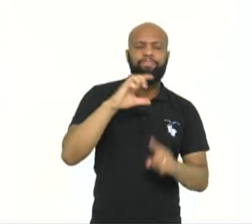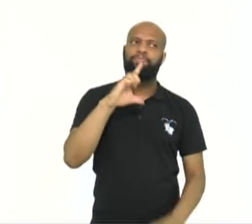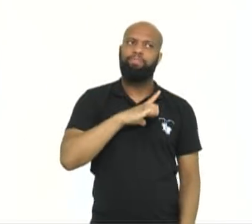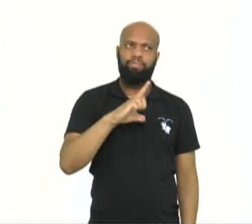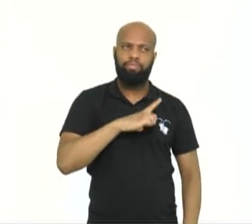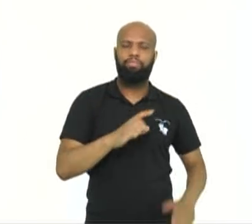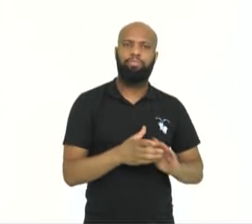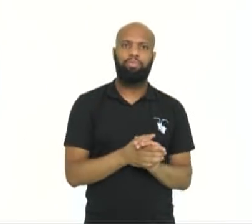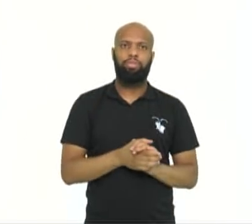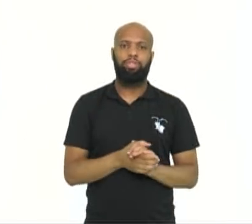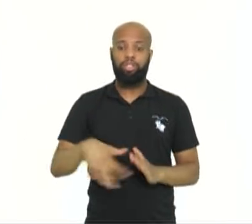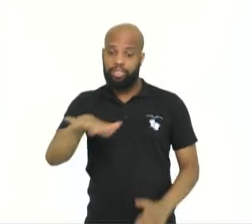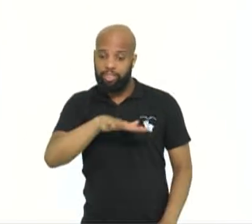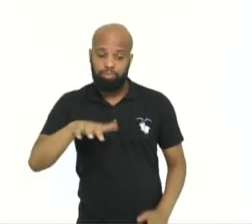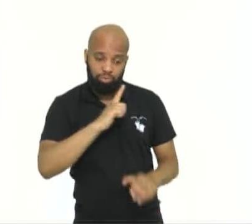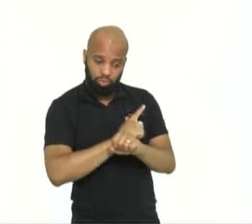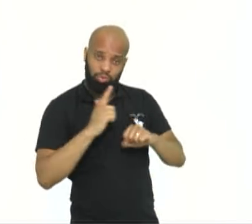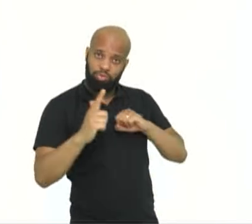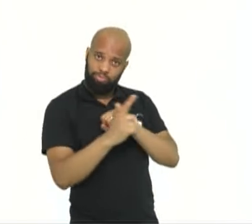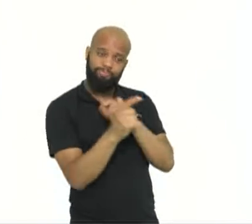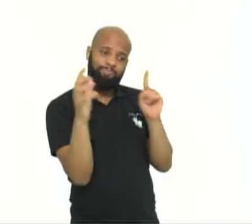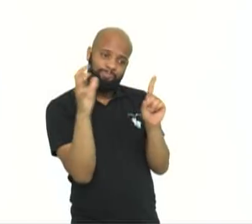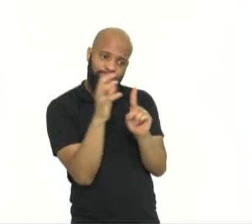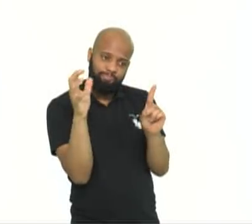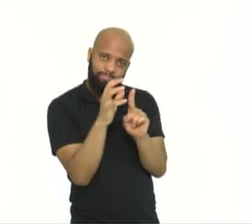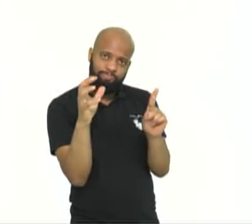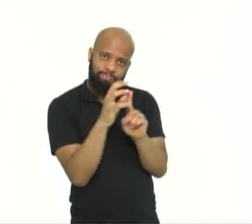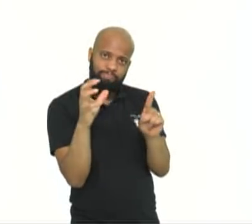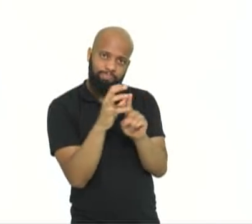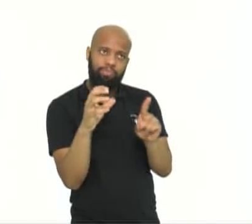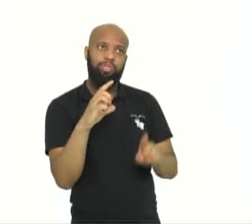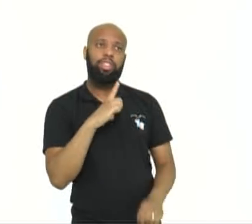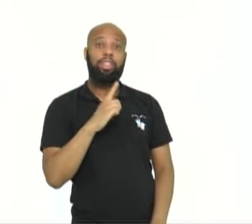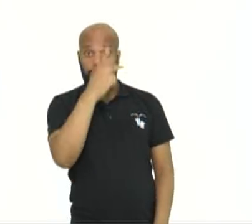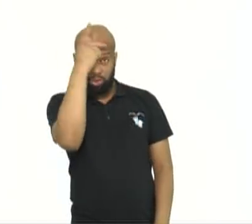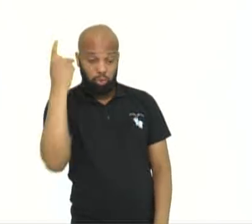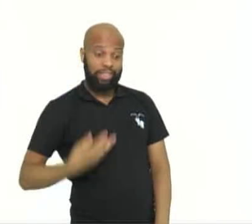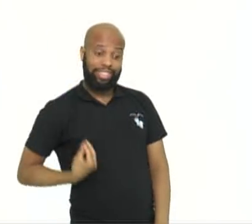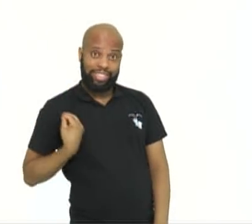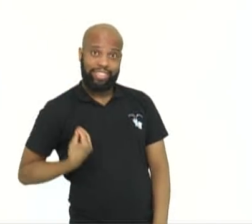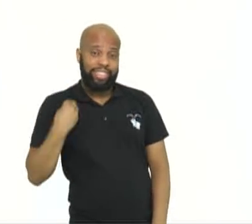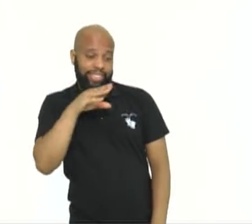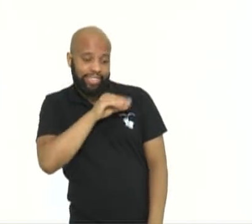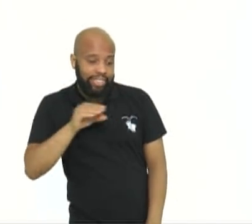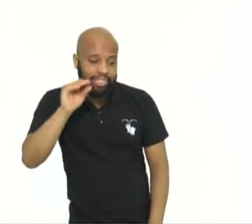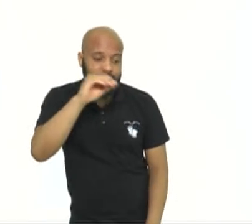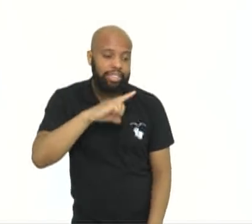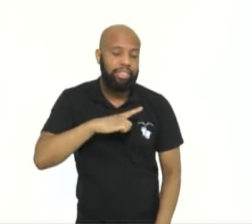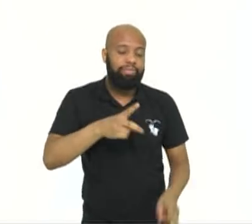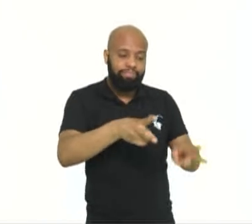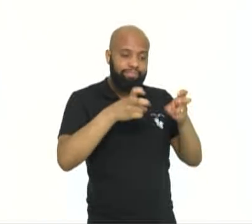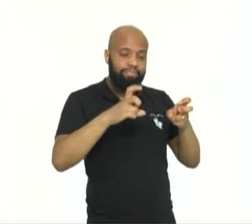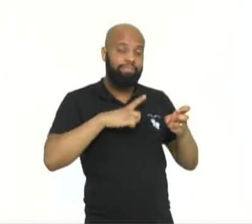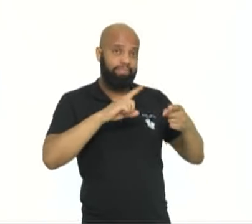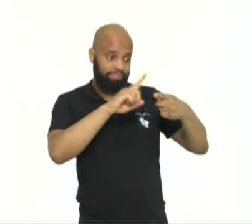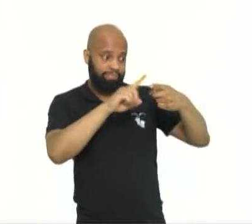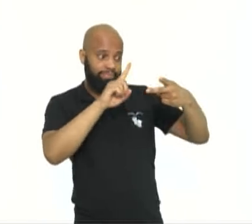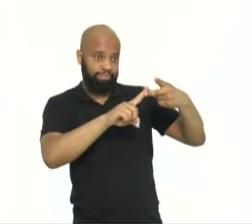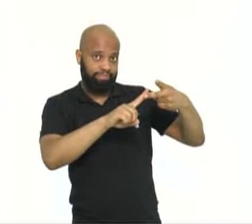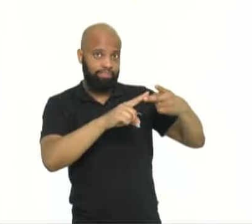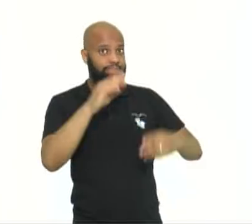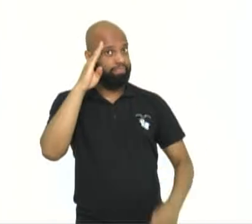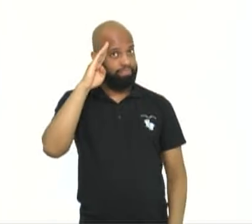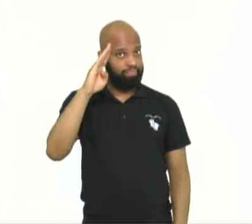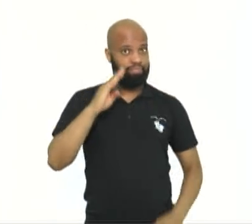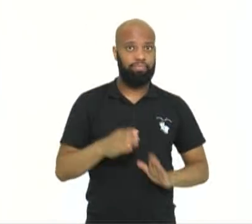influência do espaço geográfico ocupado pelo falante. Pode ser percebida por dois fatores, preste